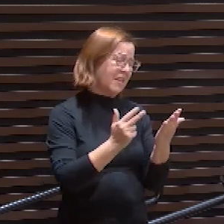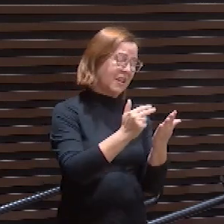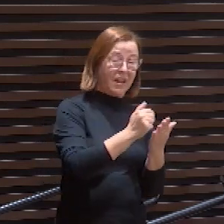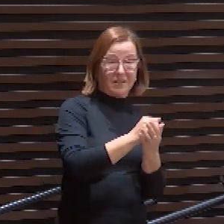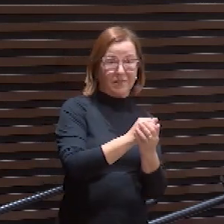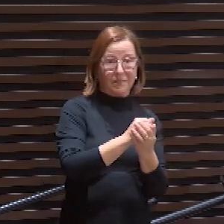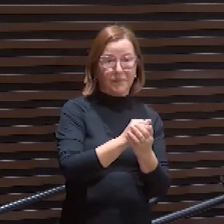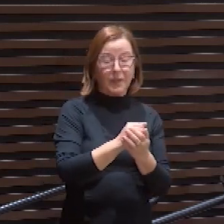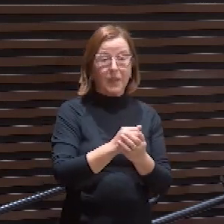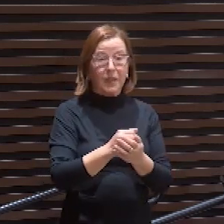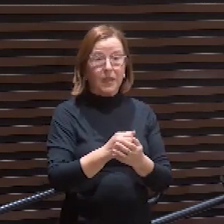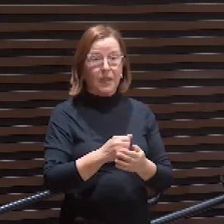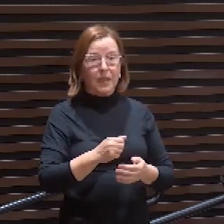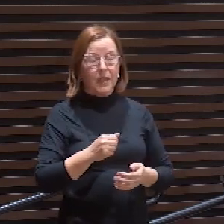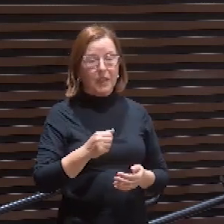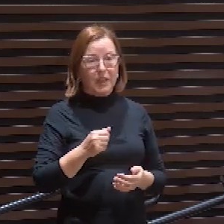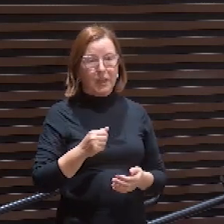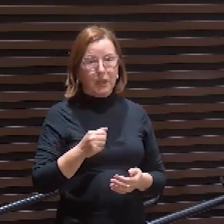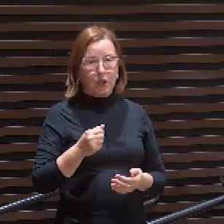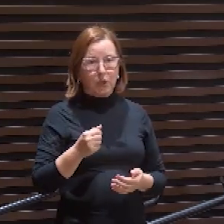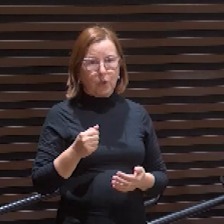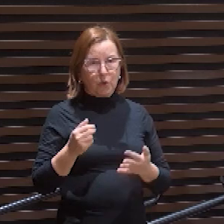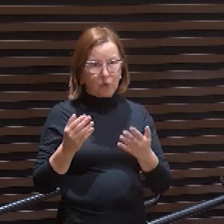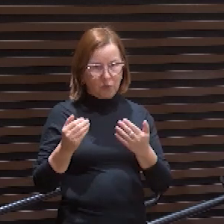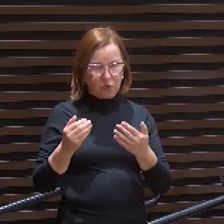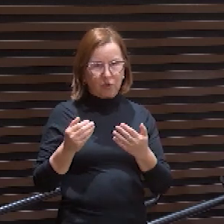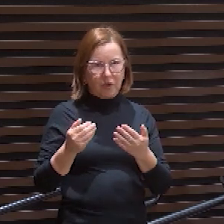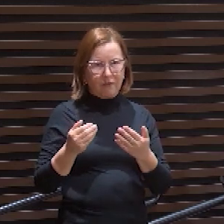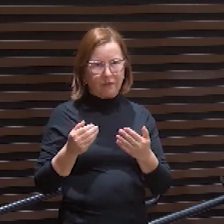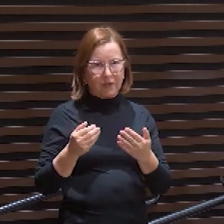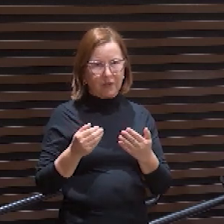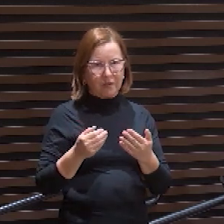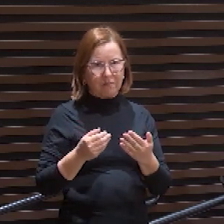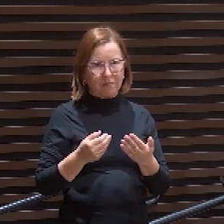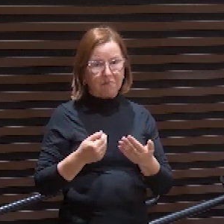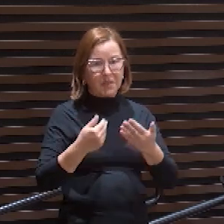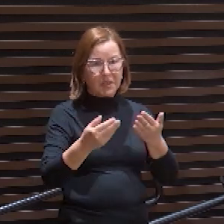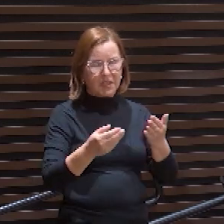para entregar a tela. Eu sei que não é muito.